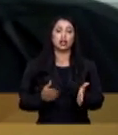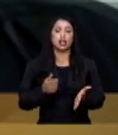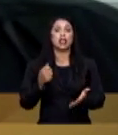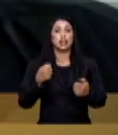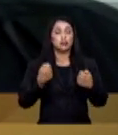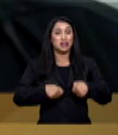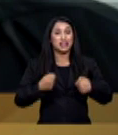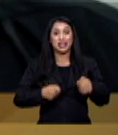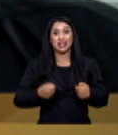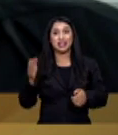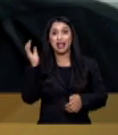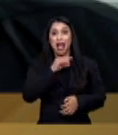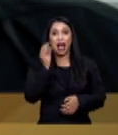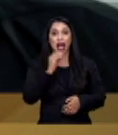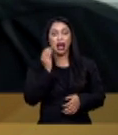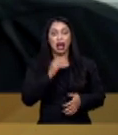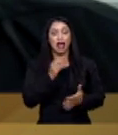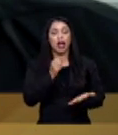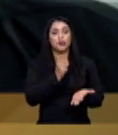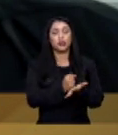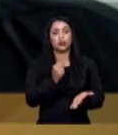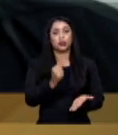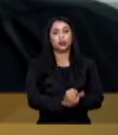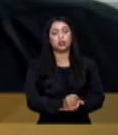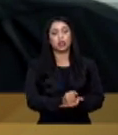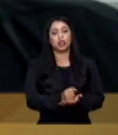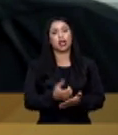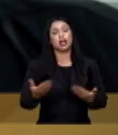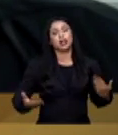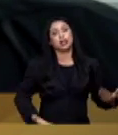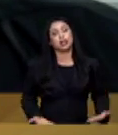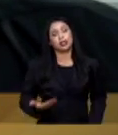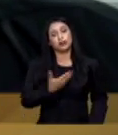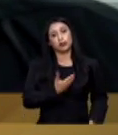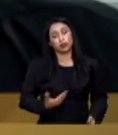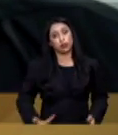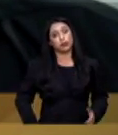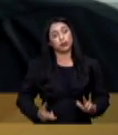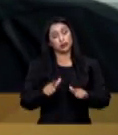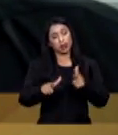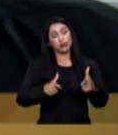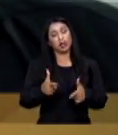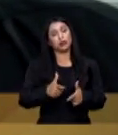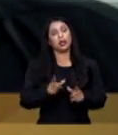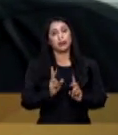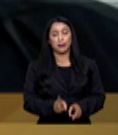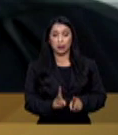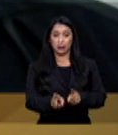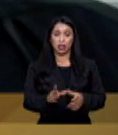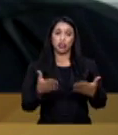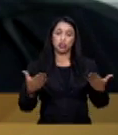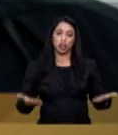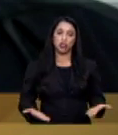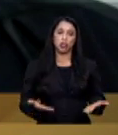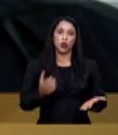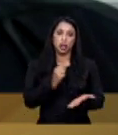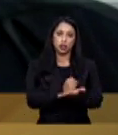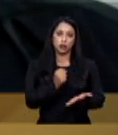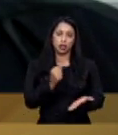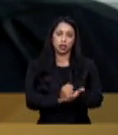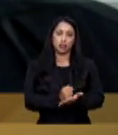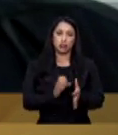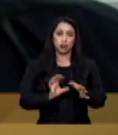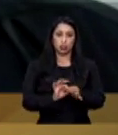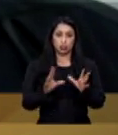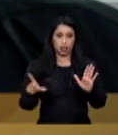a contratação excepcional em regime jurídico precário de agentes públicos para a função estatal típica e permanente. Por essas razões, as contratações autorizadas